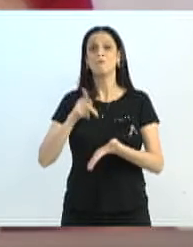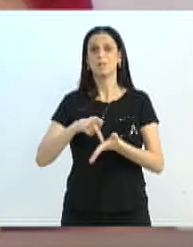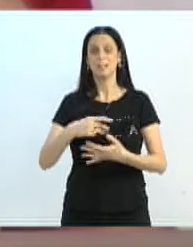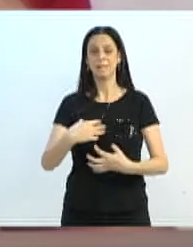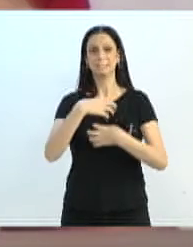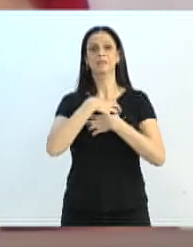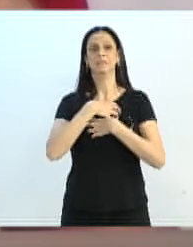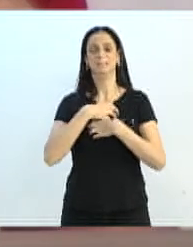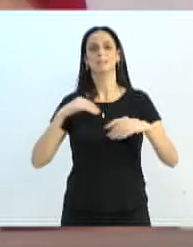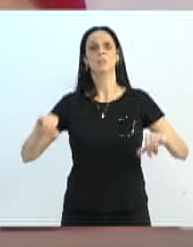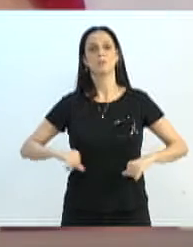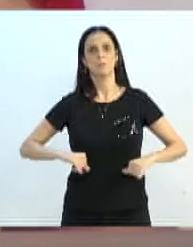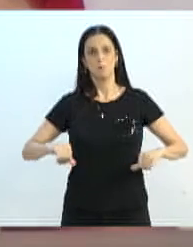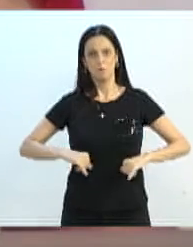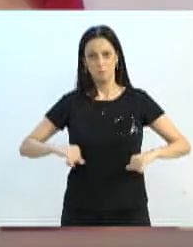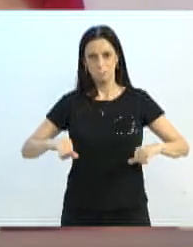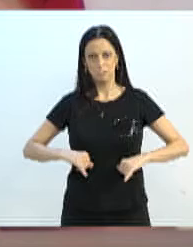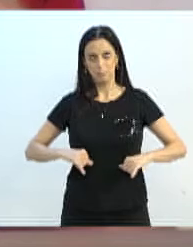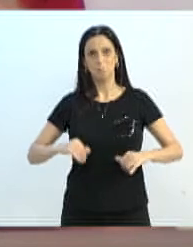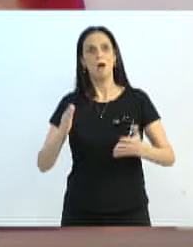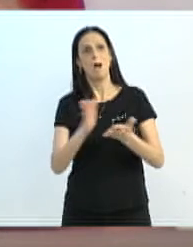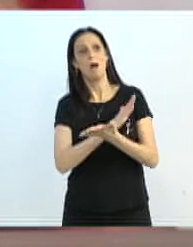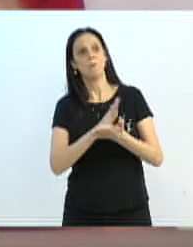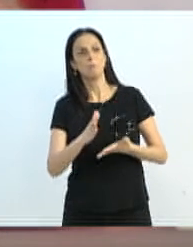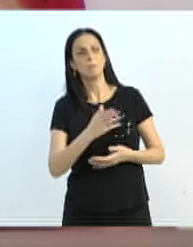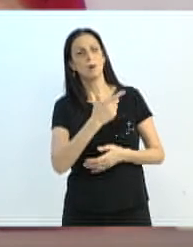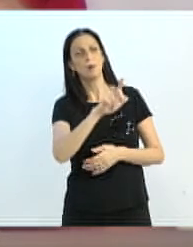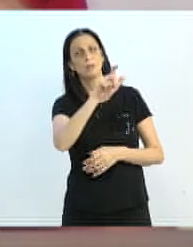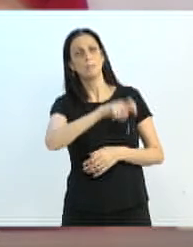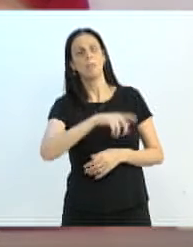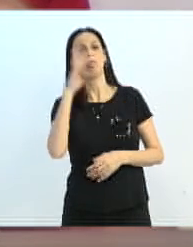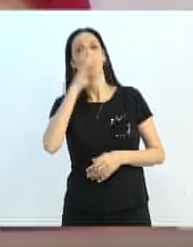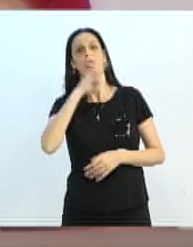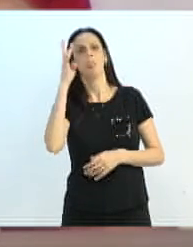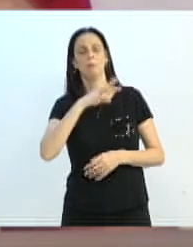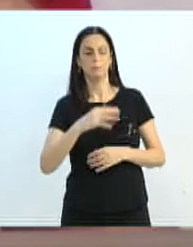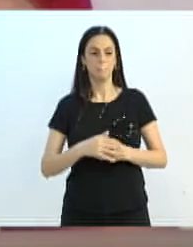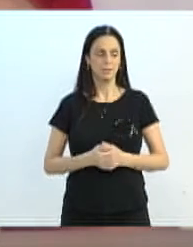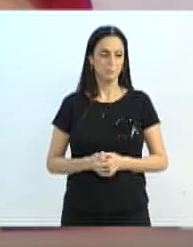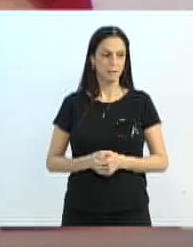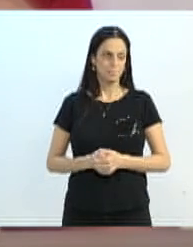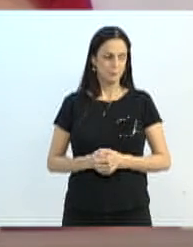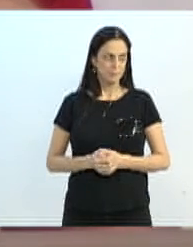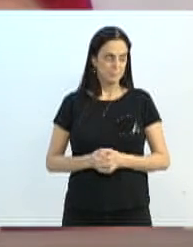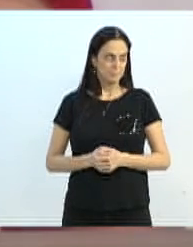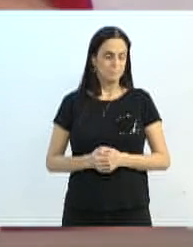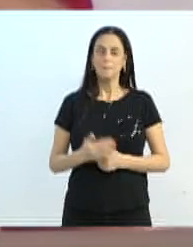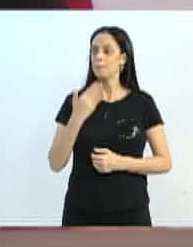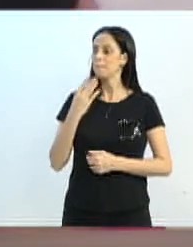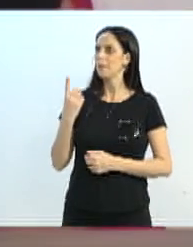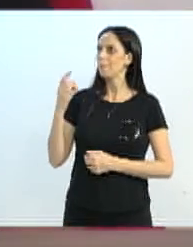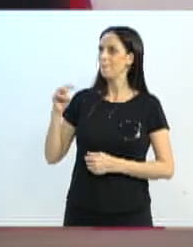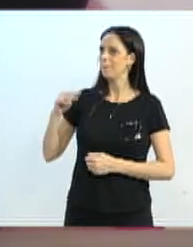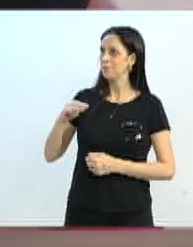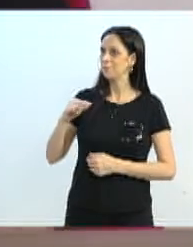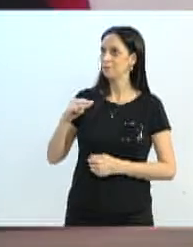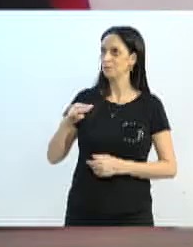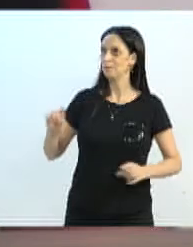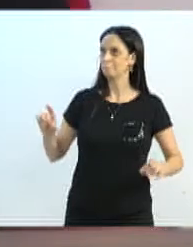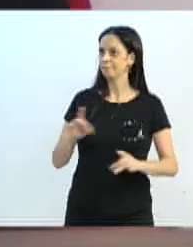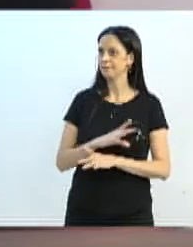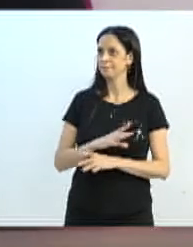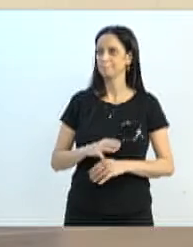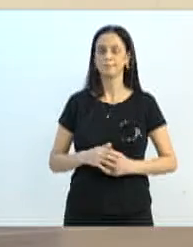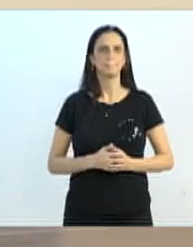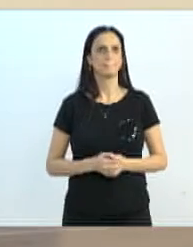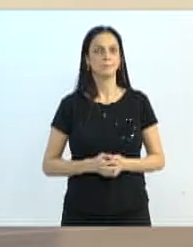sentido, sofrido, enquanto alguns fazem de conta que nada está acontecendo. Mais um minuto para concluir, devido à parte.